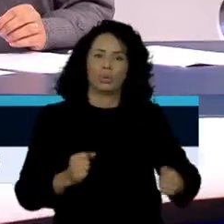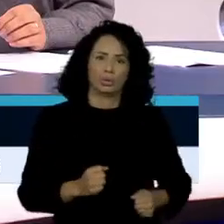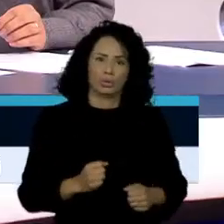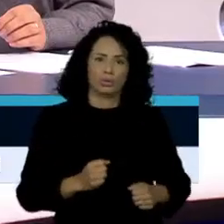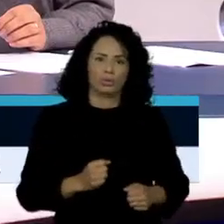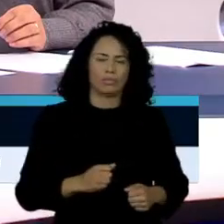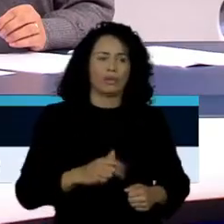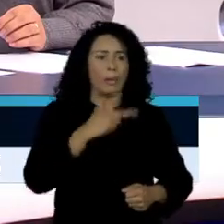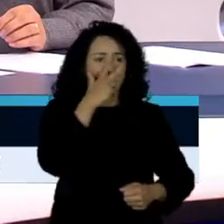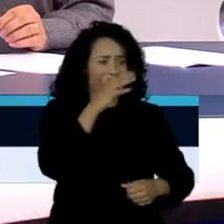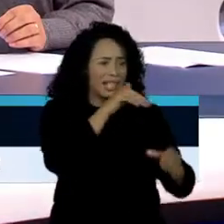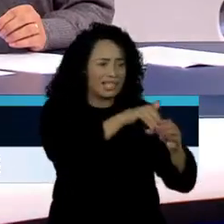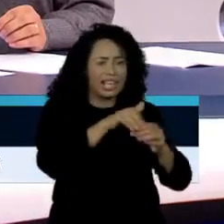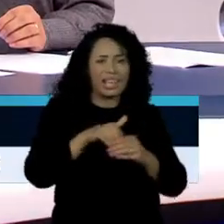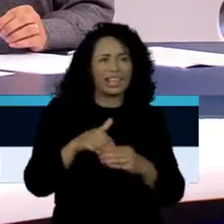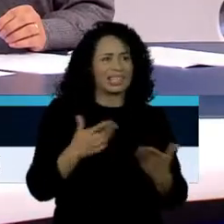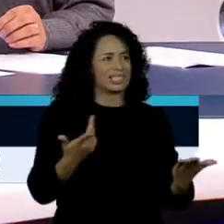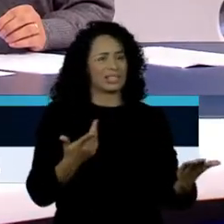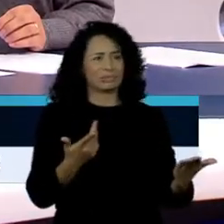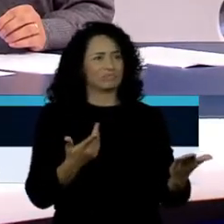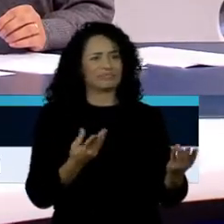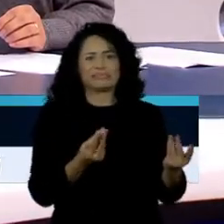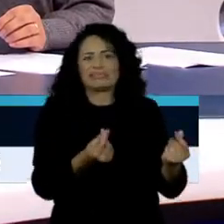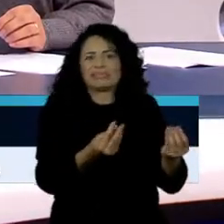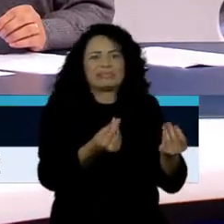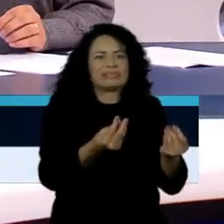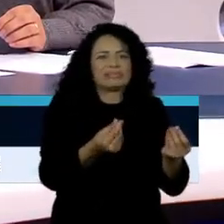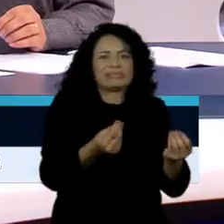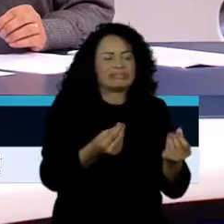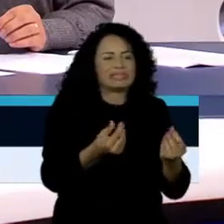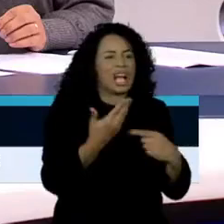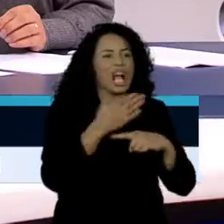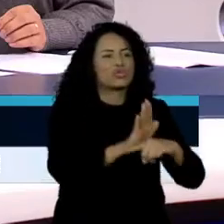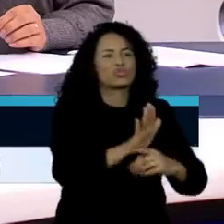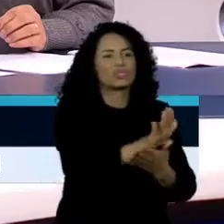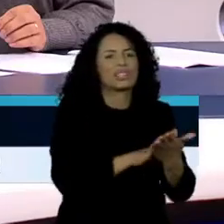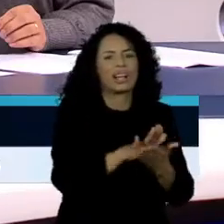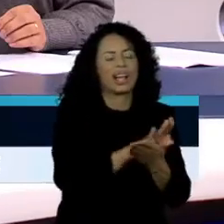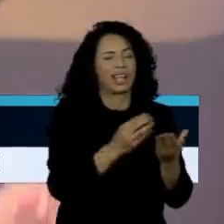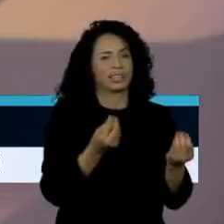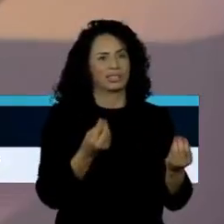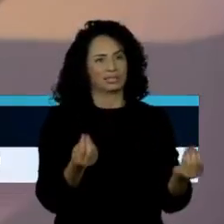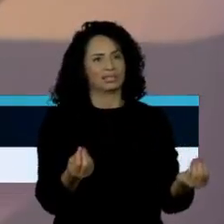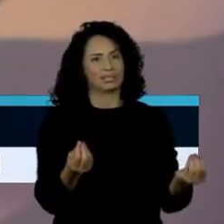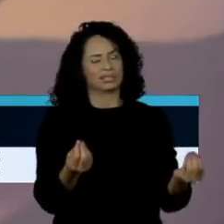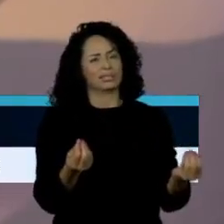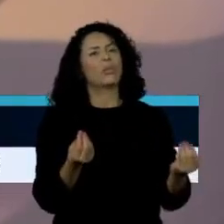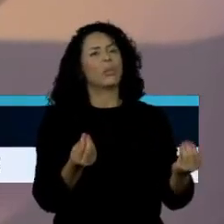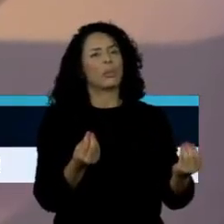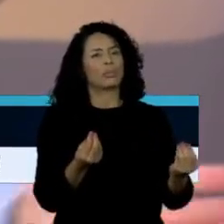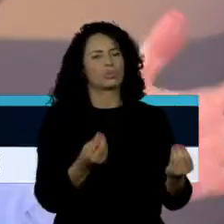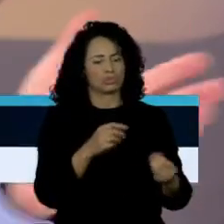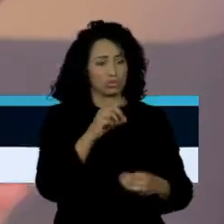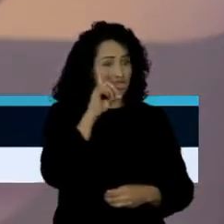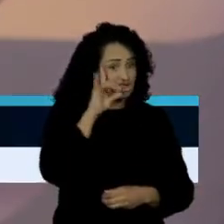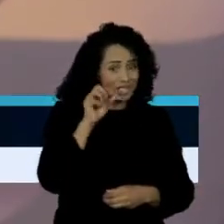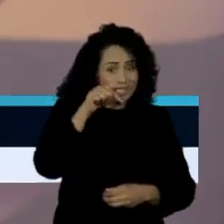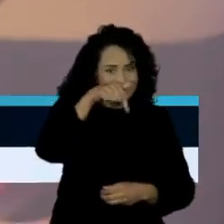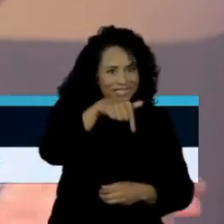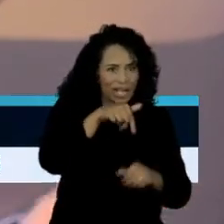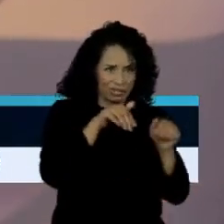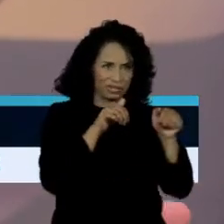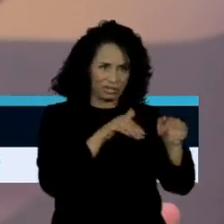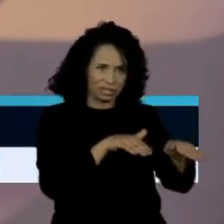plebiscitária que começa a ir para extremos e o sete de setembro é um